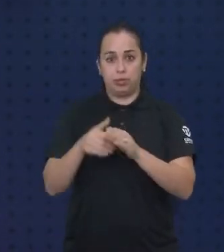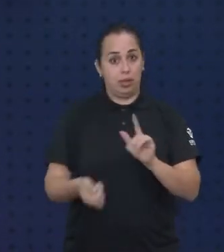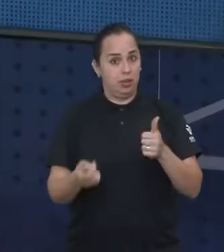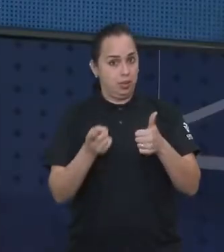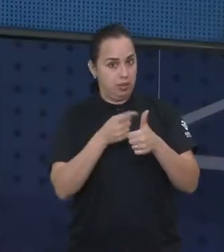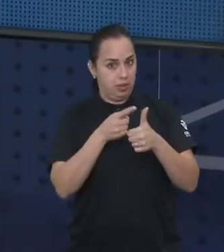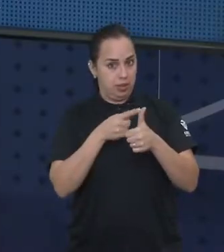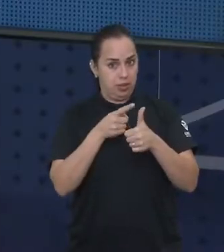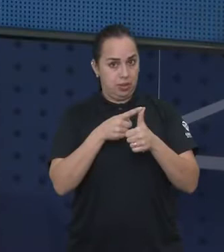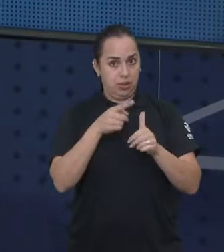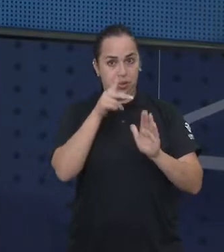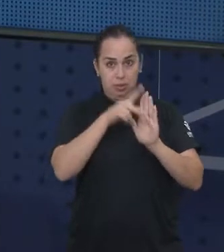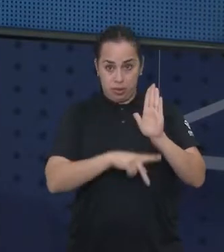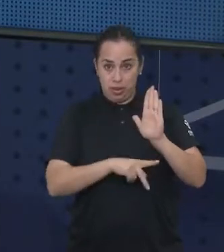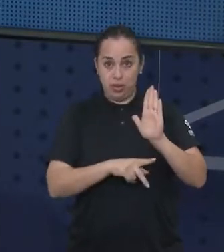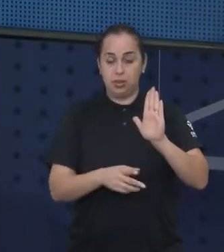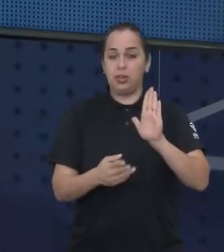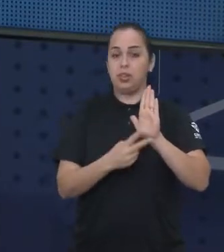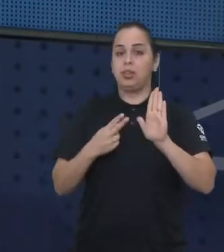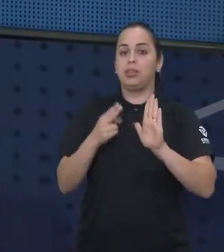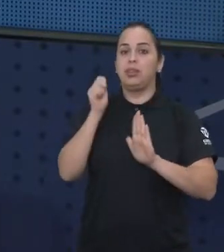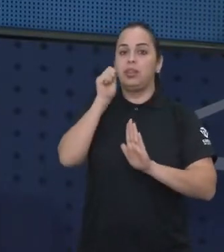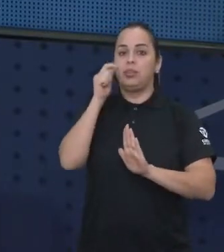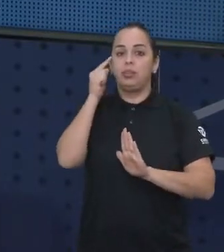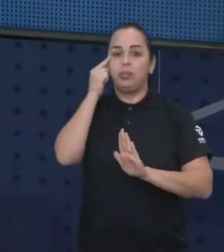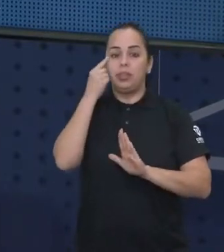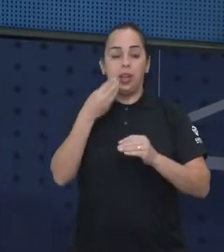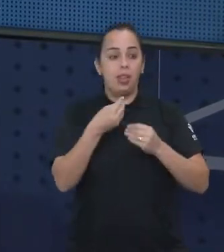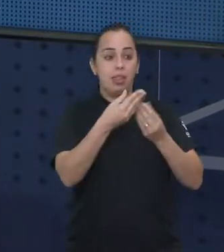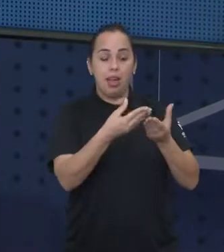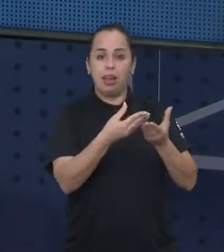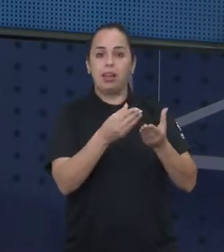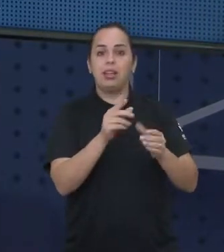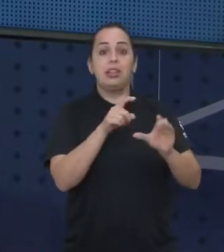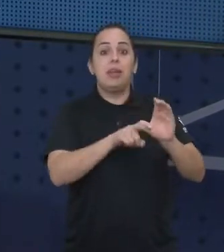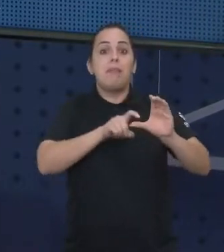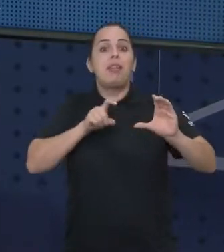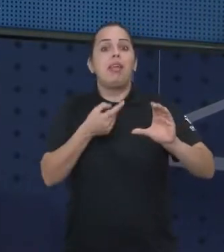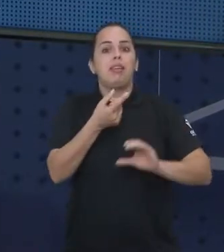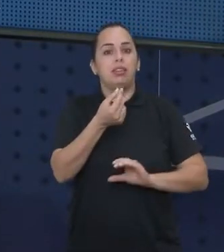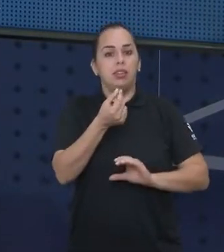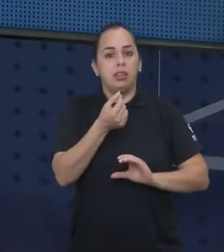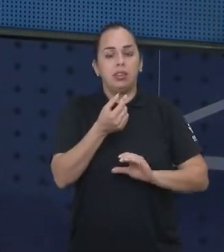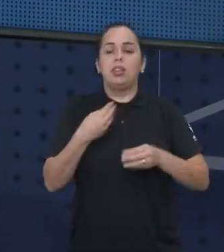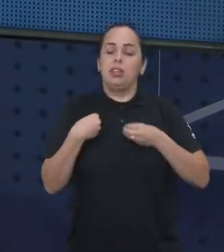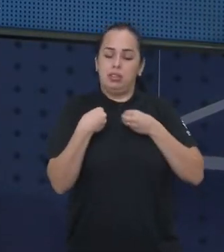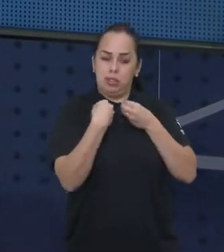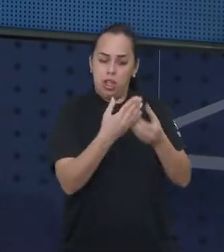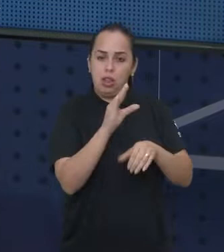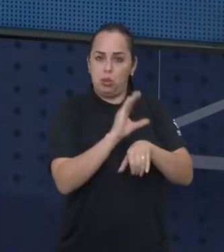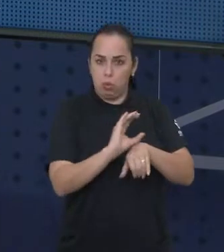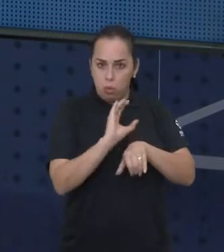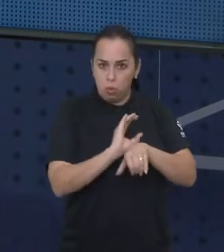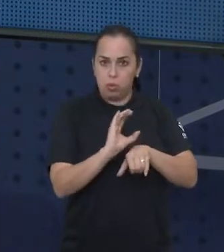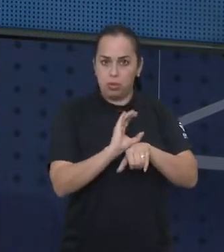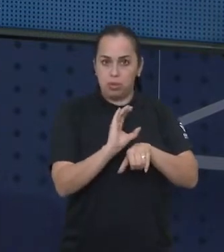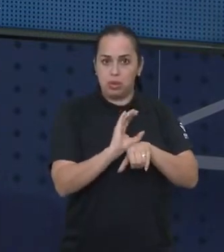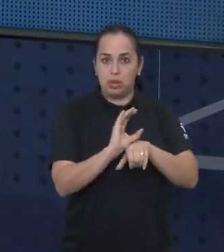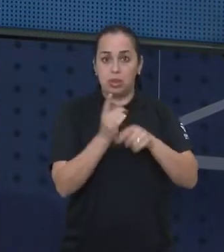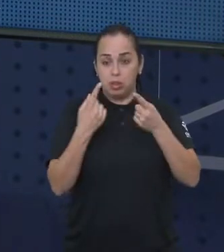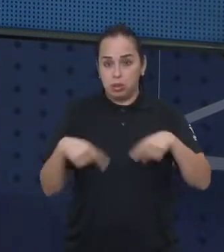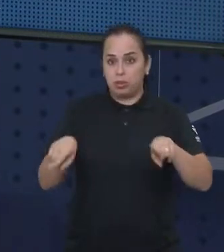o primeiro projeto de autoria da vereadora Amélia Naomi que a dar mais autonomia financeira para as mulheres através de